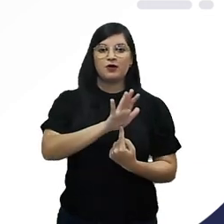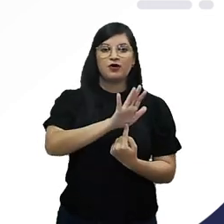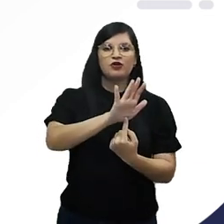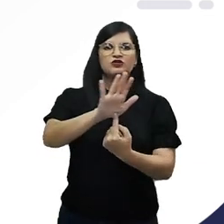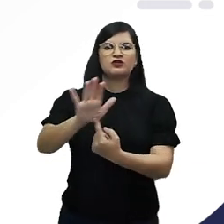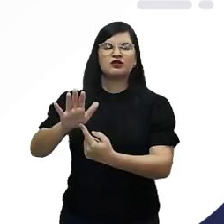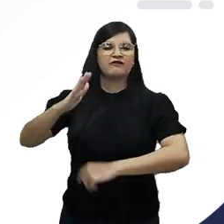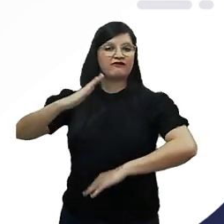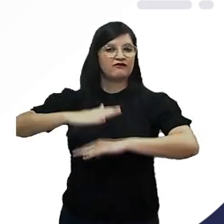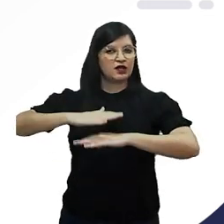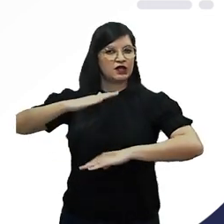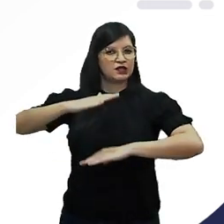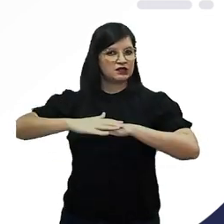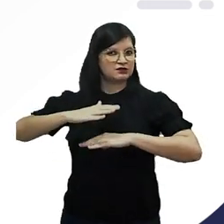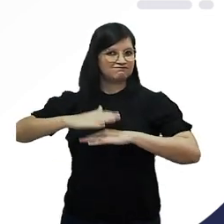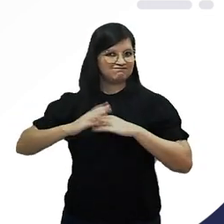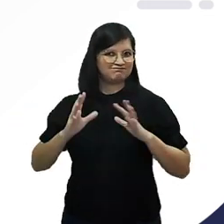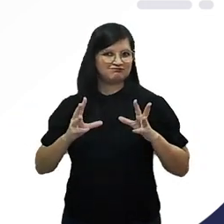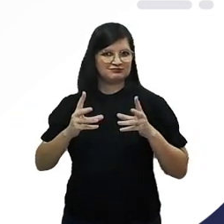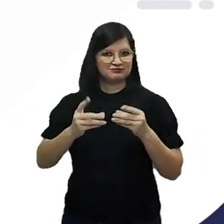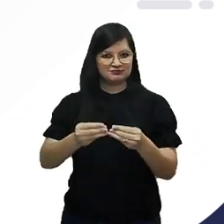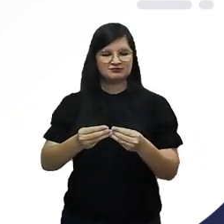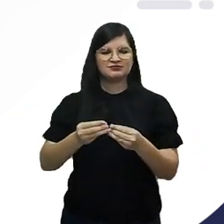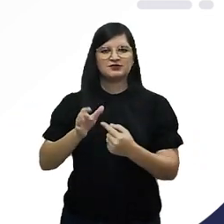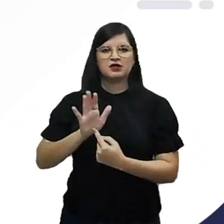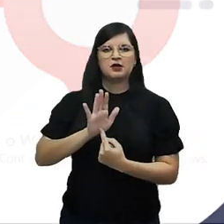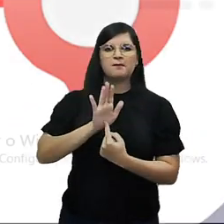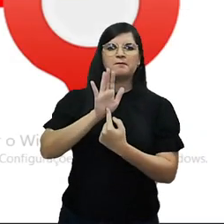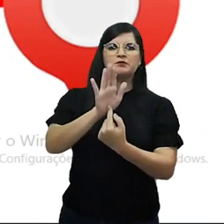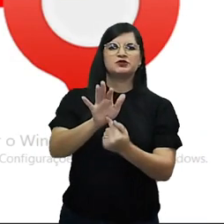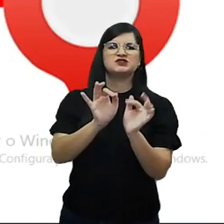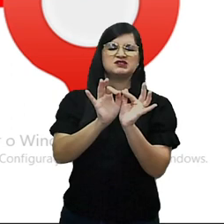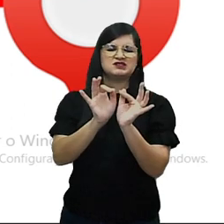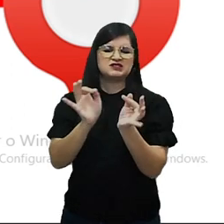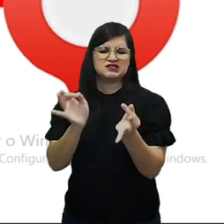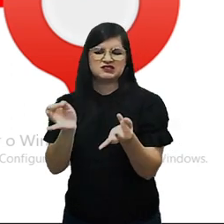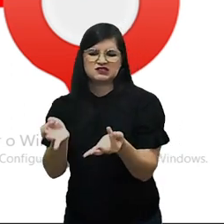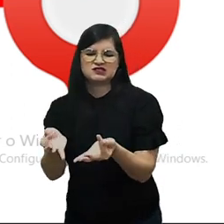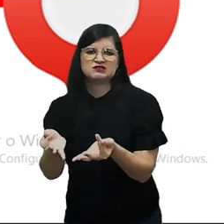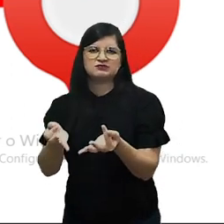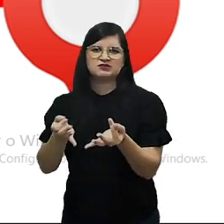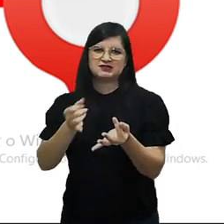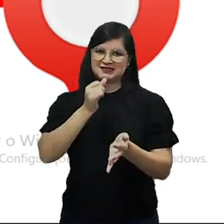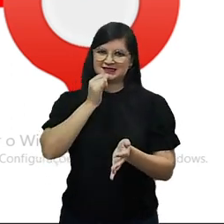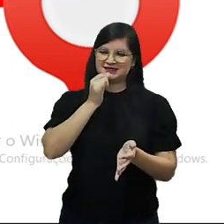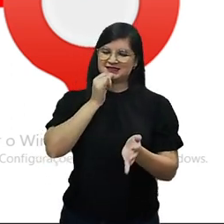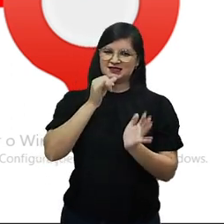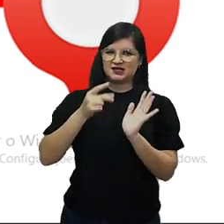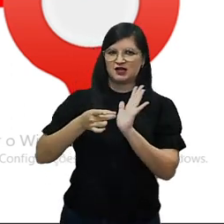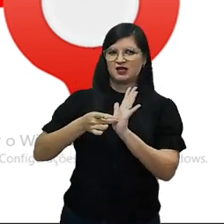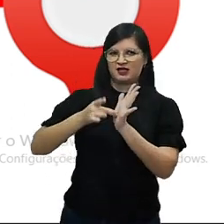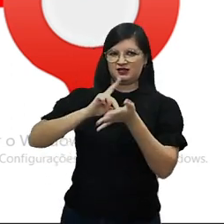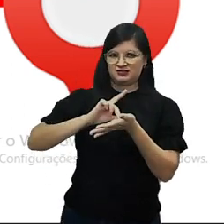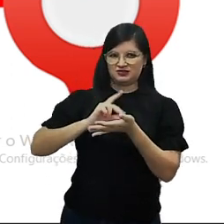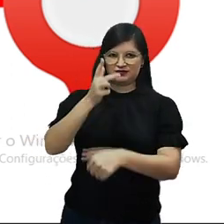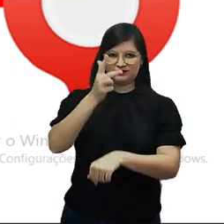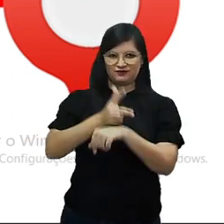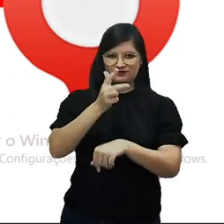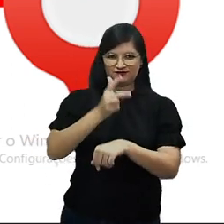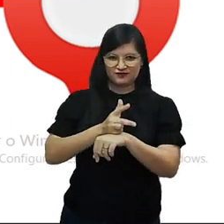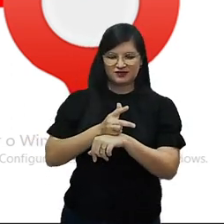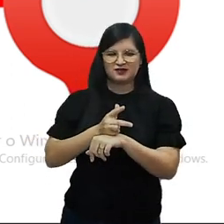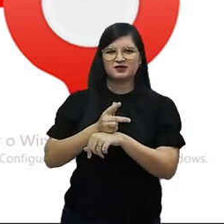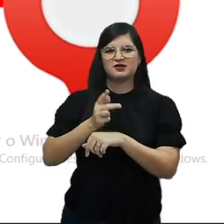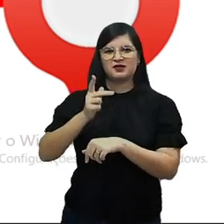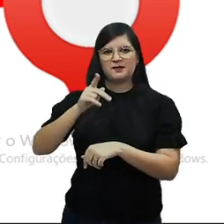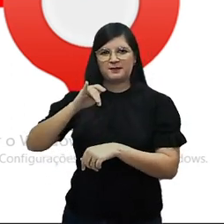como é a execução daquilo, né? Então, trazer algo muito simples, focado. Por exemplo, vocês acabaram de ver um vídeo da PillPack,